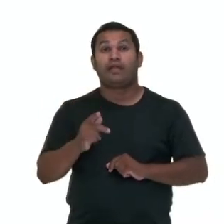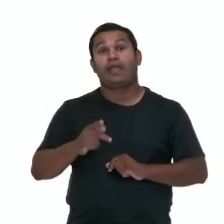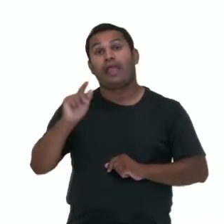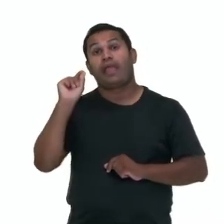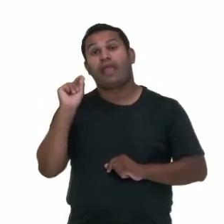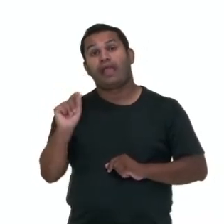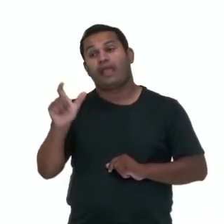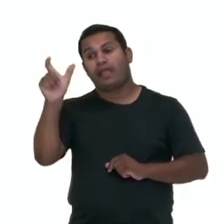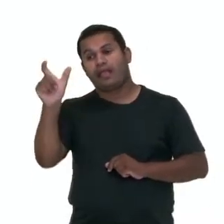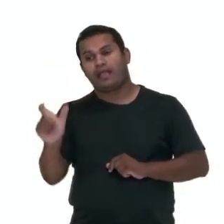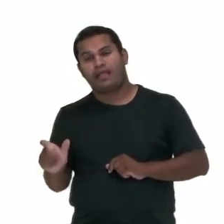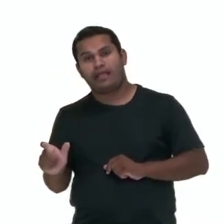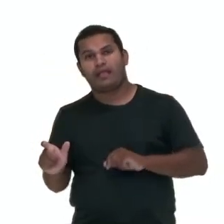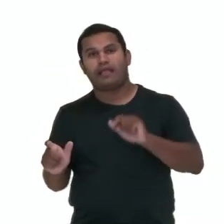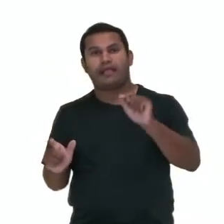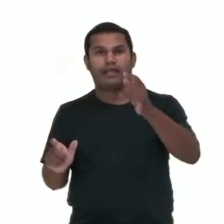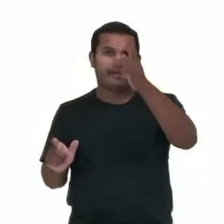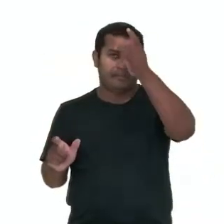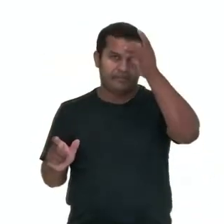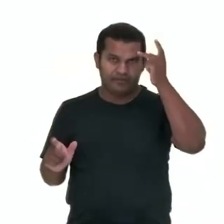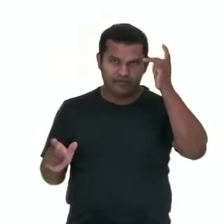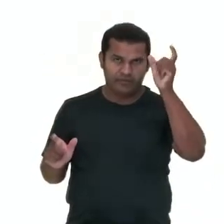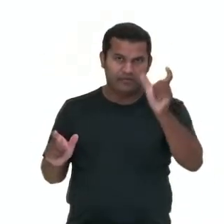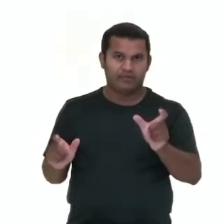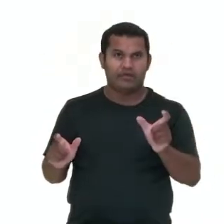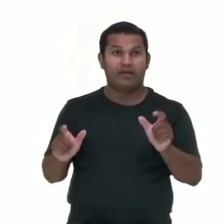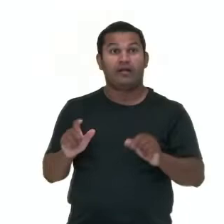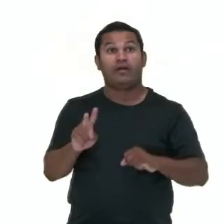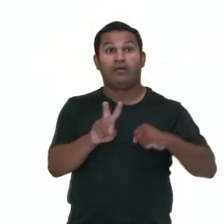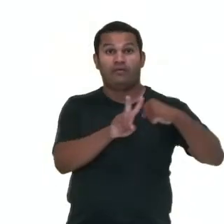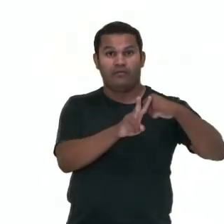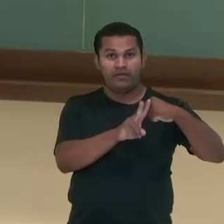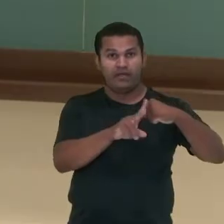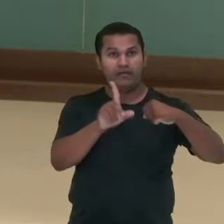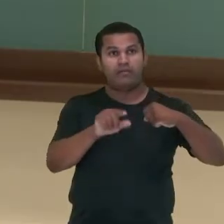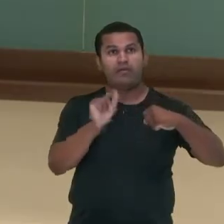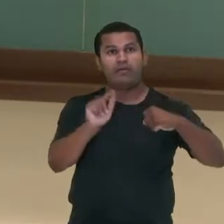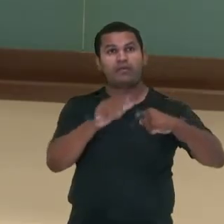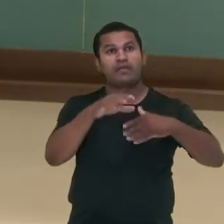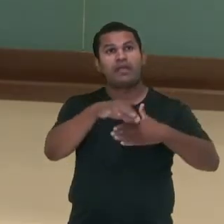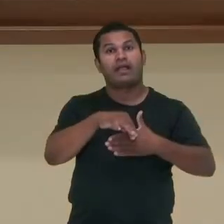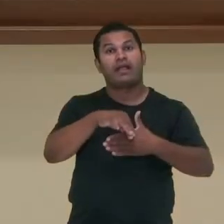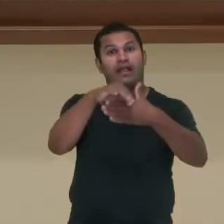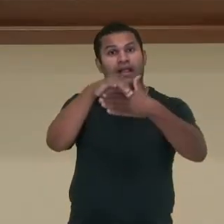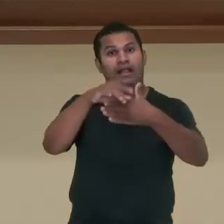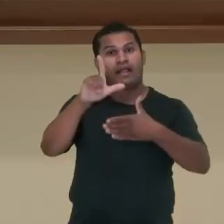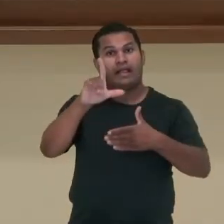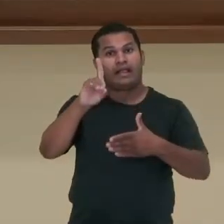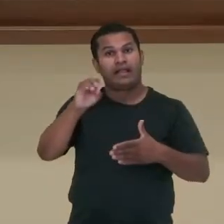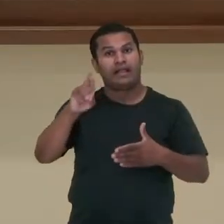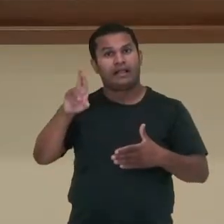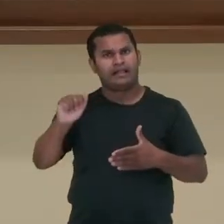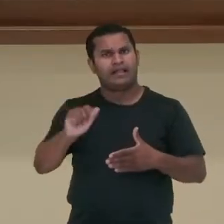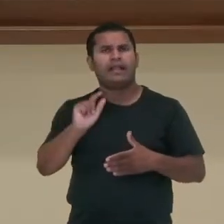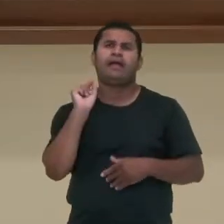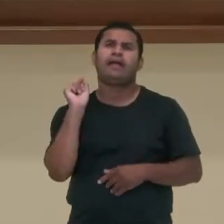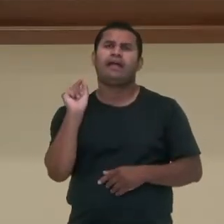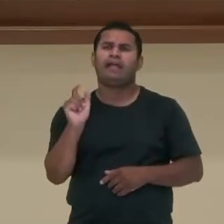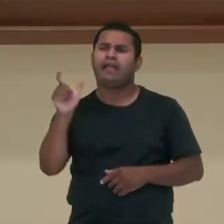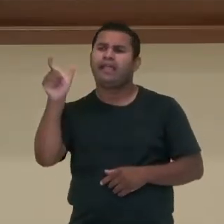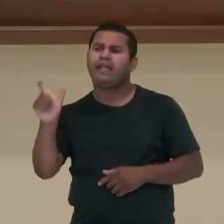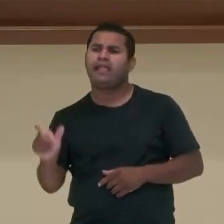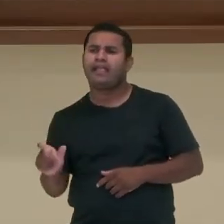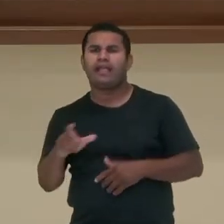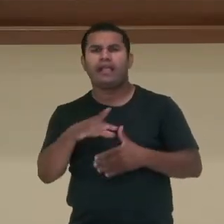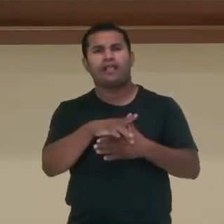lideram o ranking uso dos celulares o verbo é lhe deram quem lhe deram os adolescentes Então